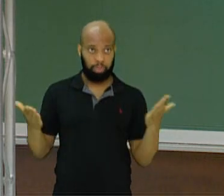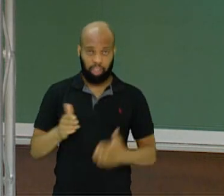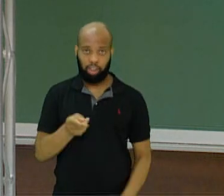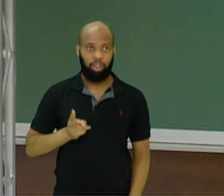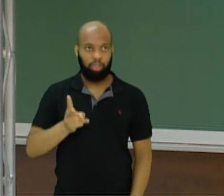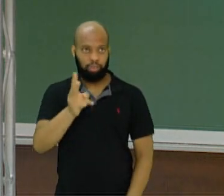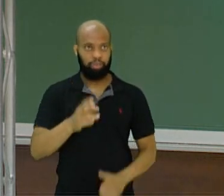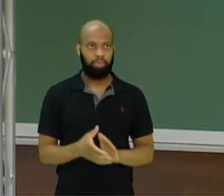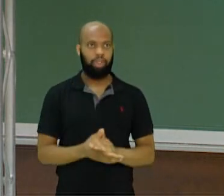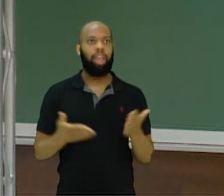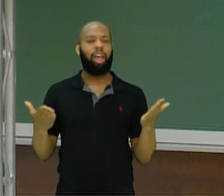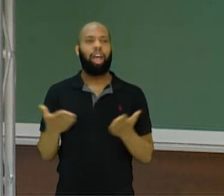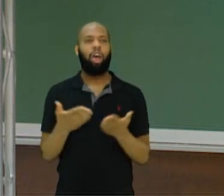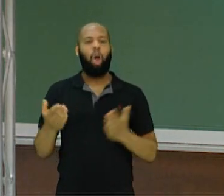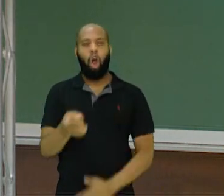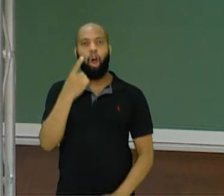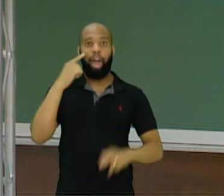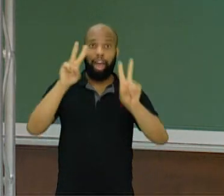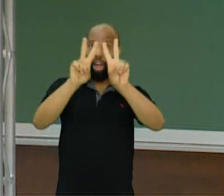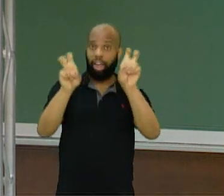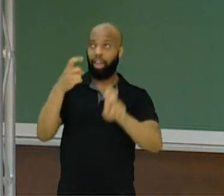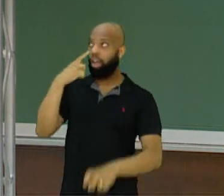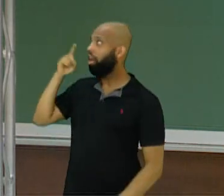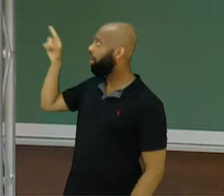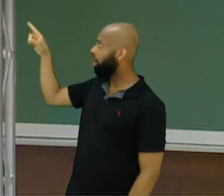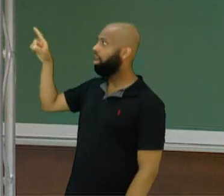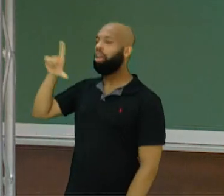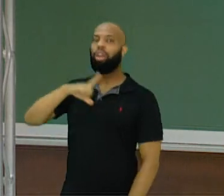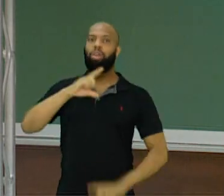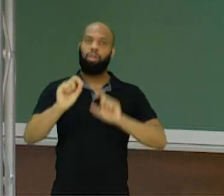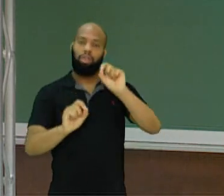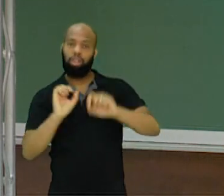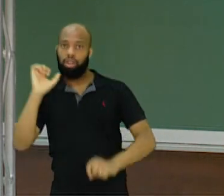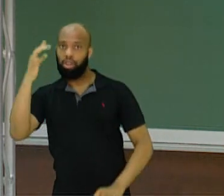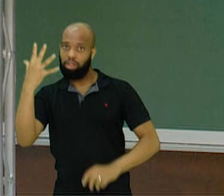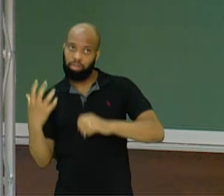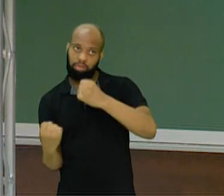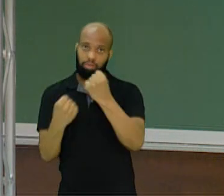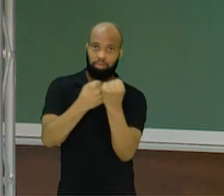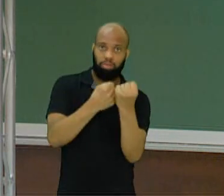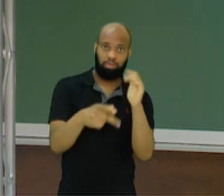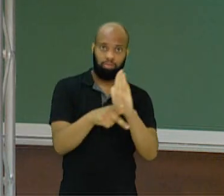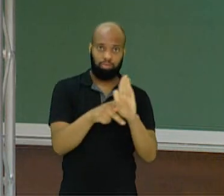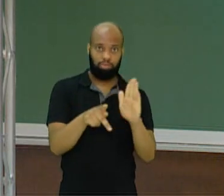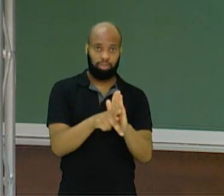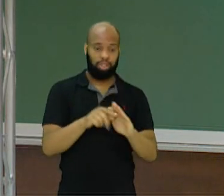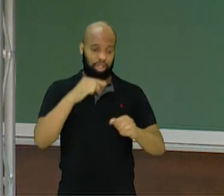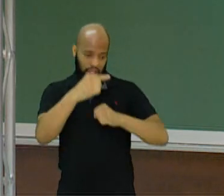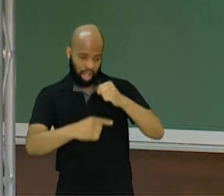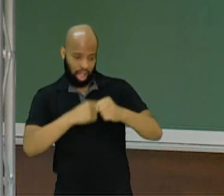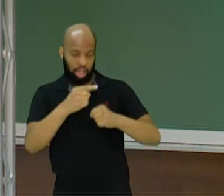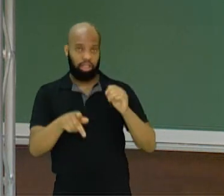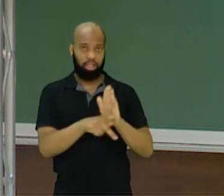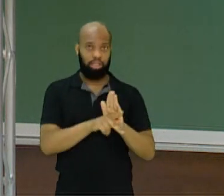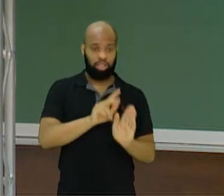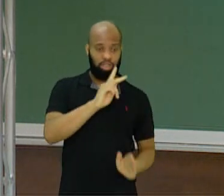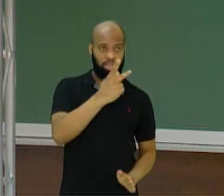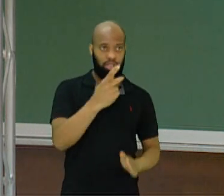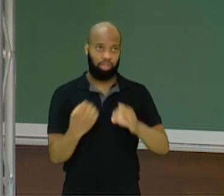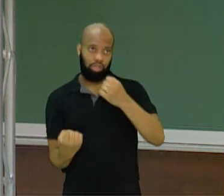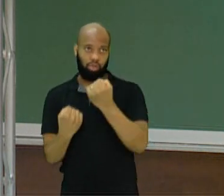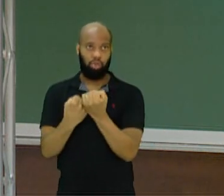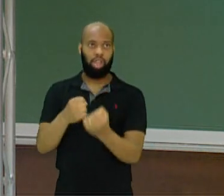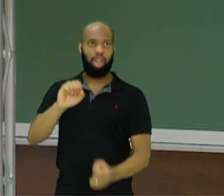Continuando então, a reação de halogenação. Ocorre a substituição de um átomo de hidrogênio por um átomo de